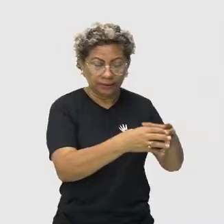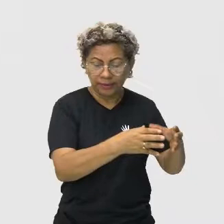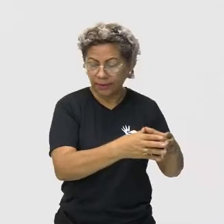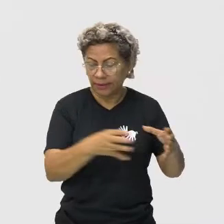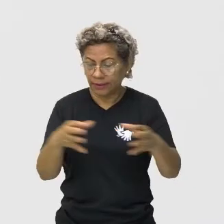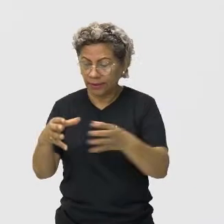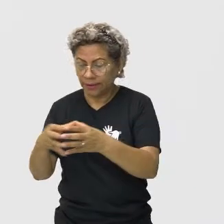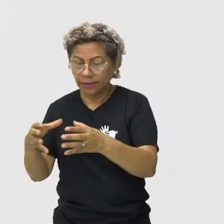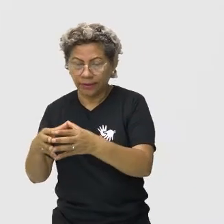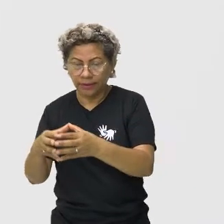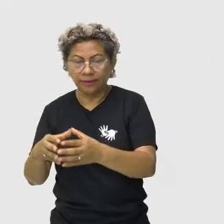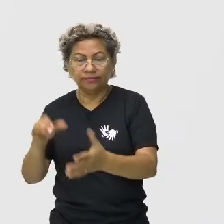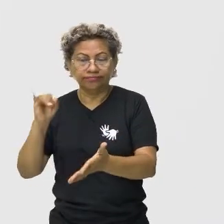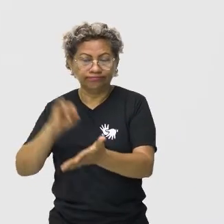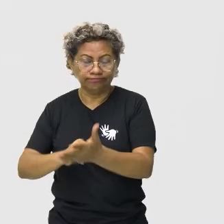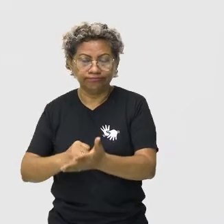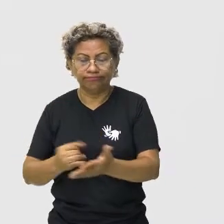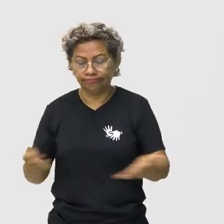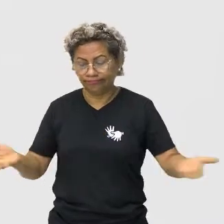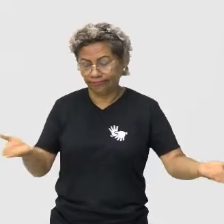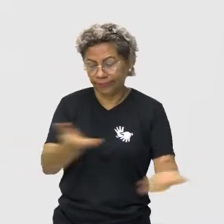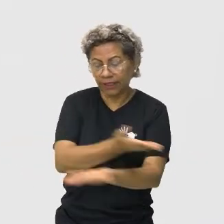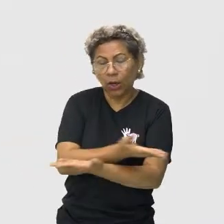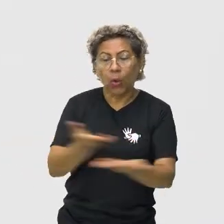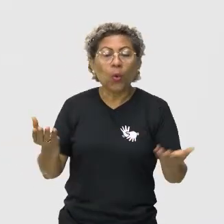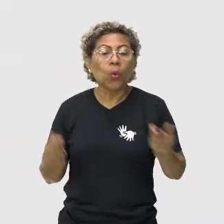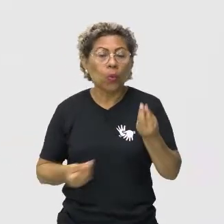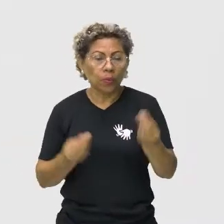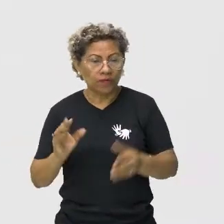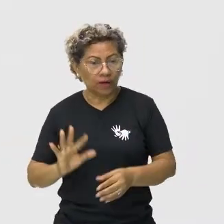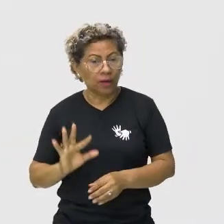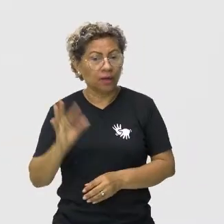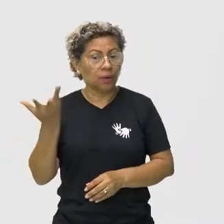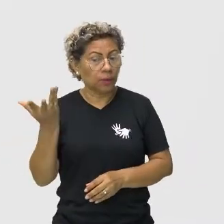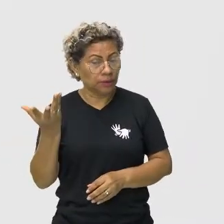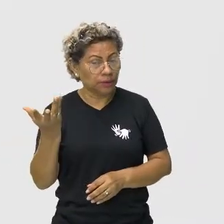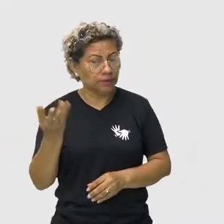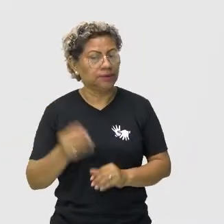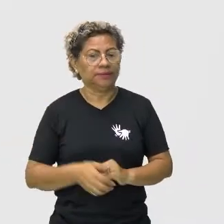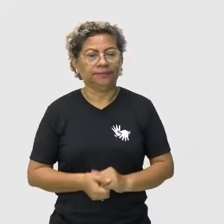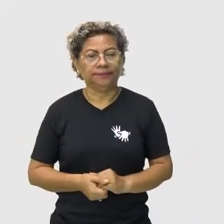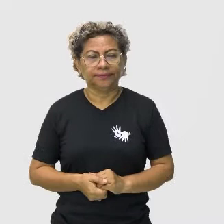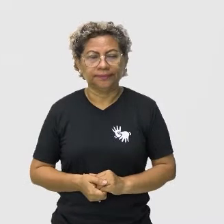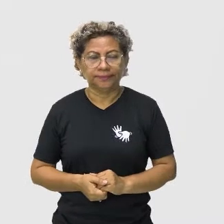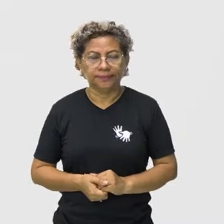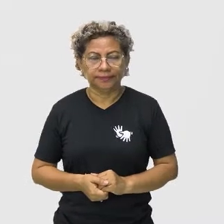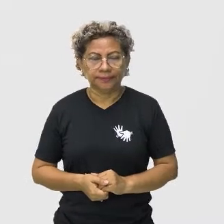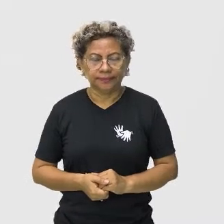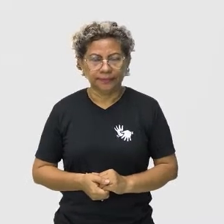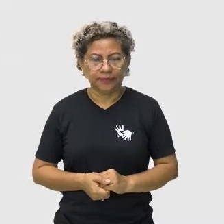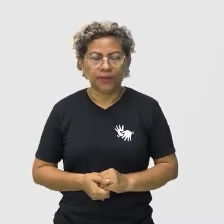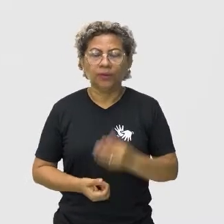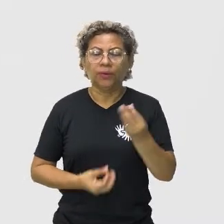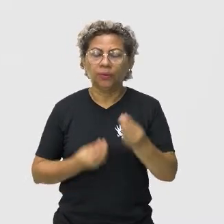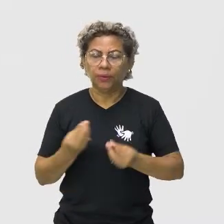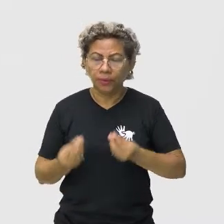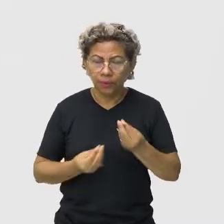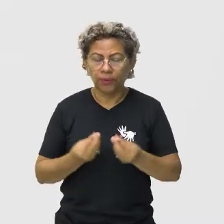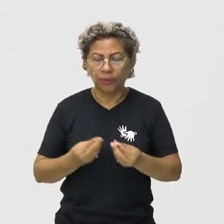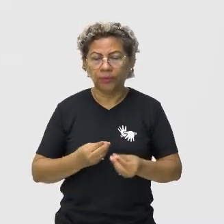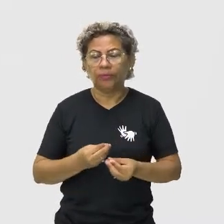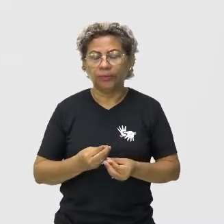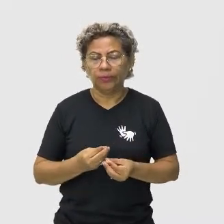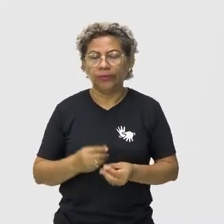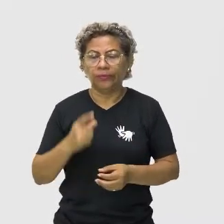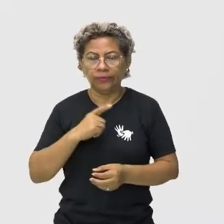comércio, a isenção dessas taxas, né? E também a gente observa aí que Vão existir algumas